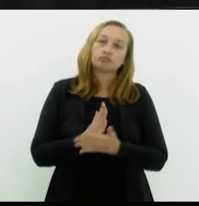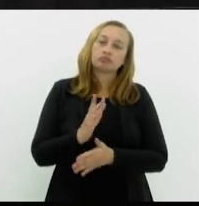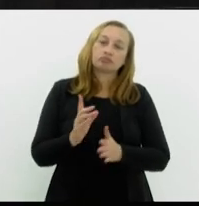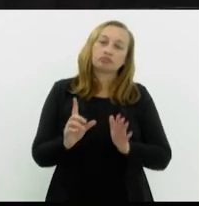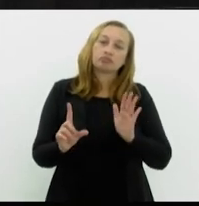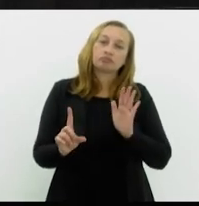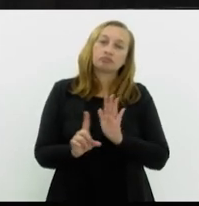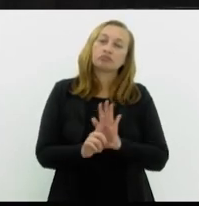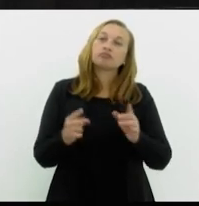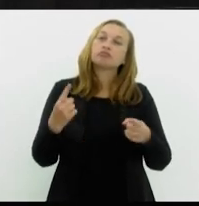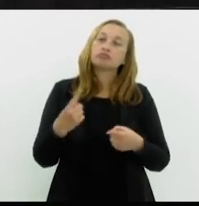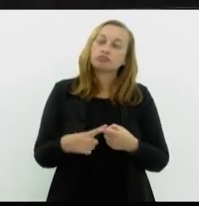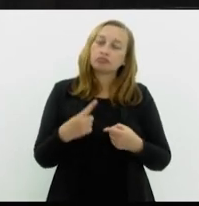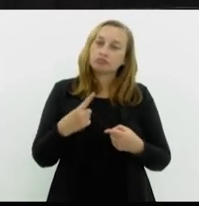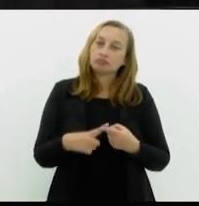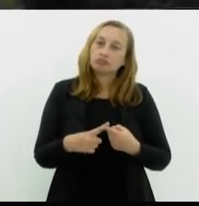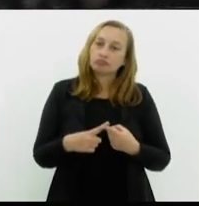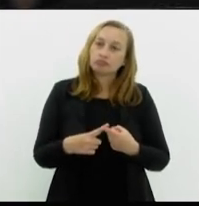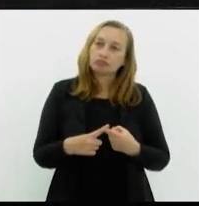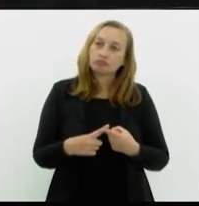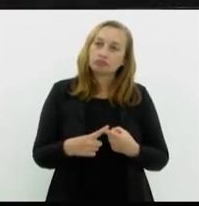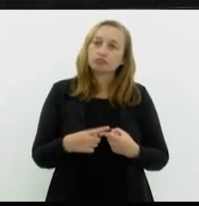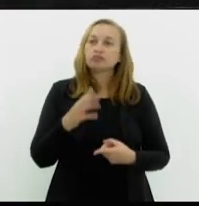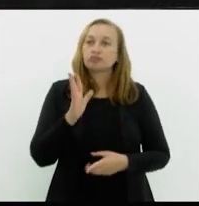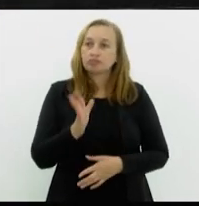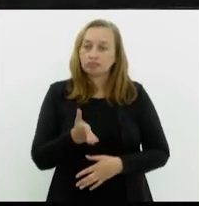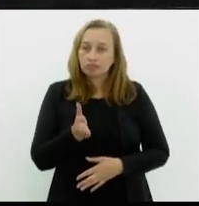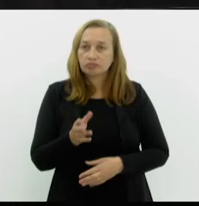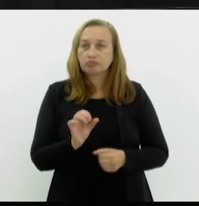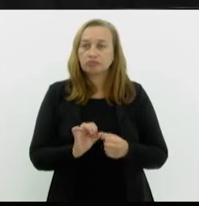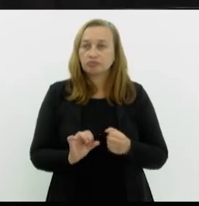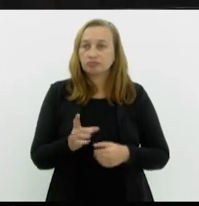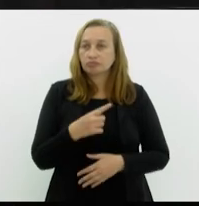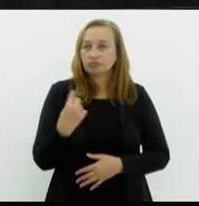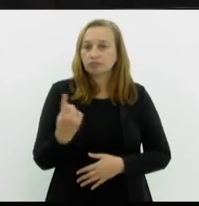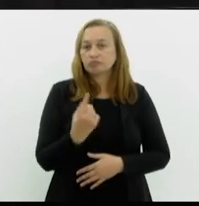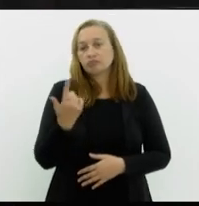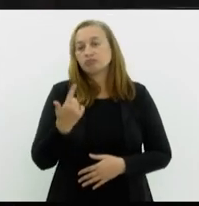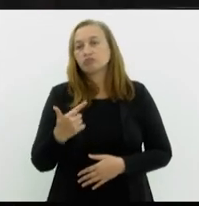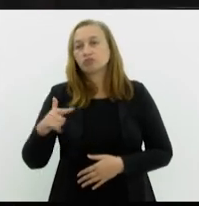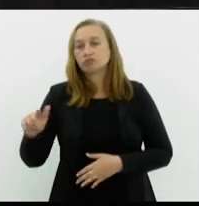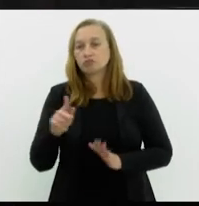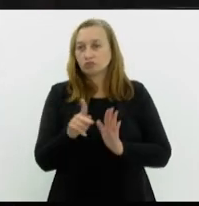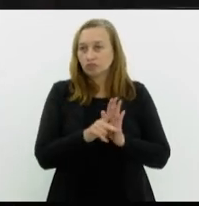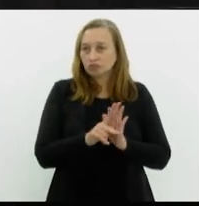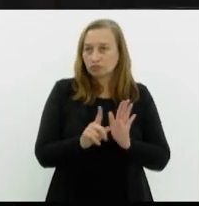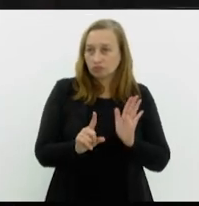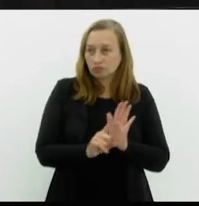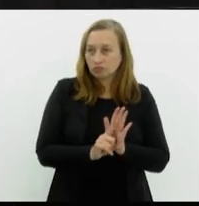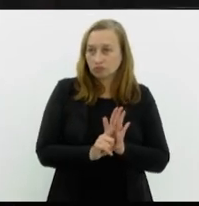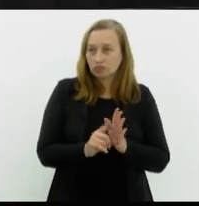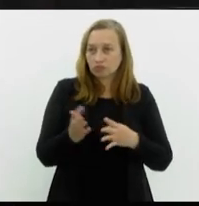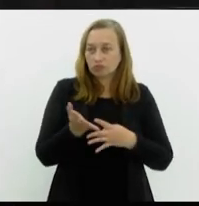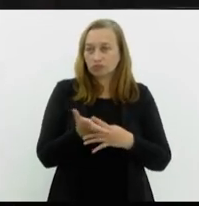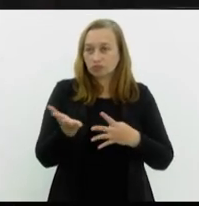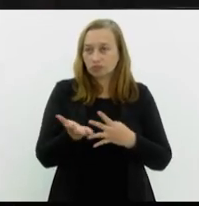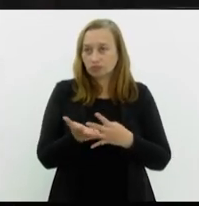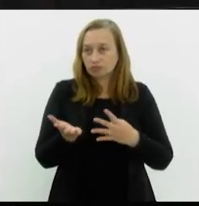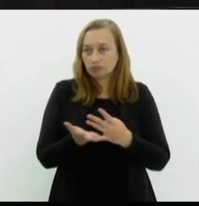Por quê? Porque nós já fizemos um outro projeto de parcelamento de